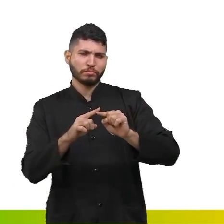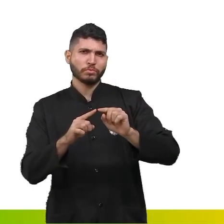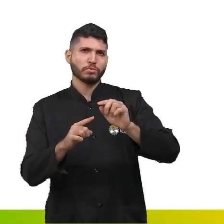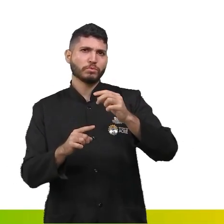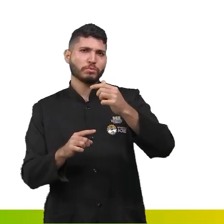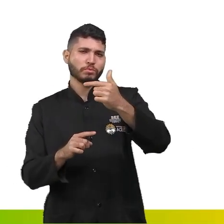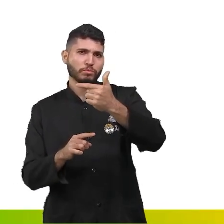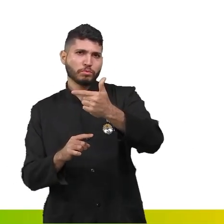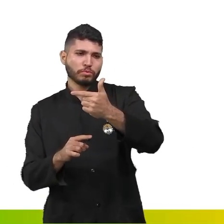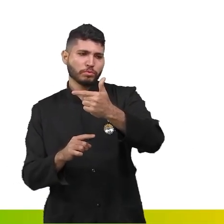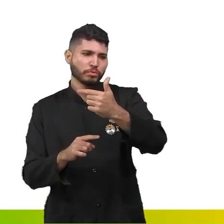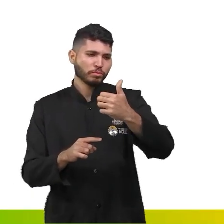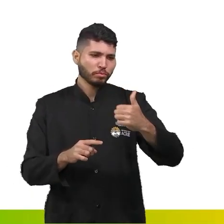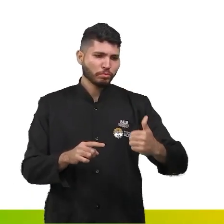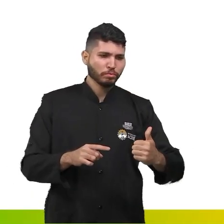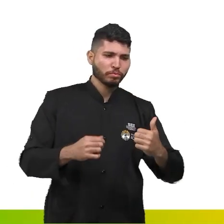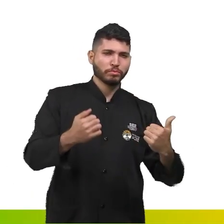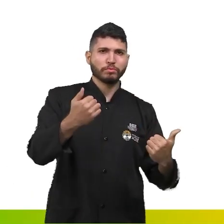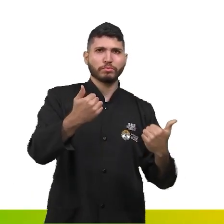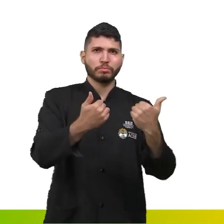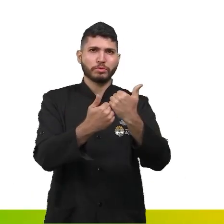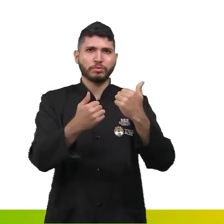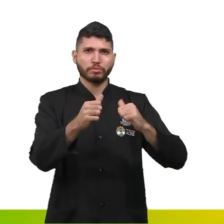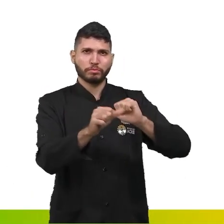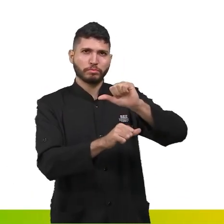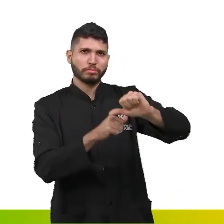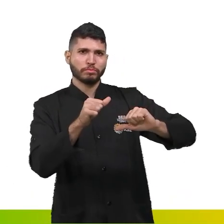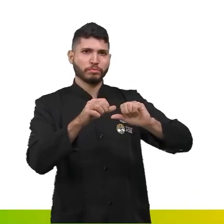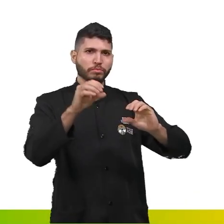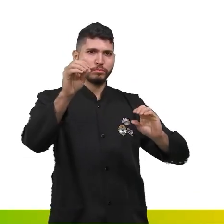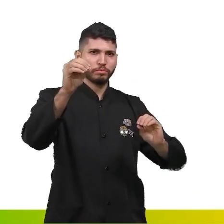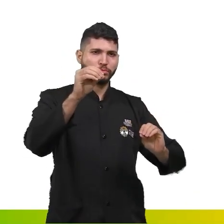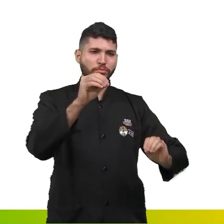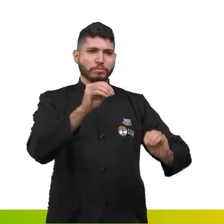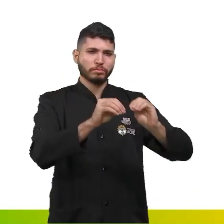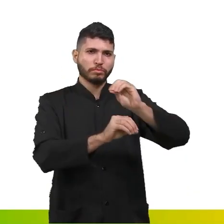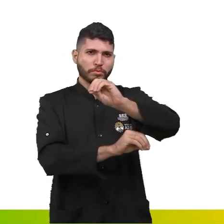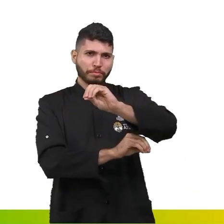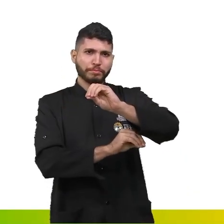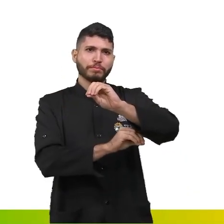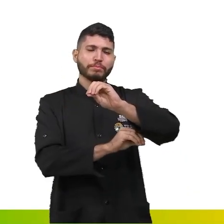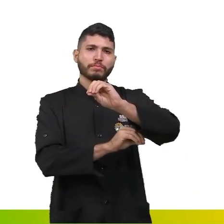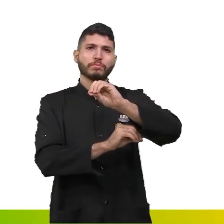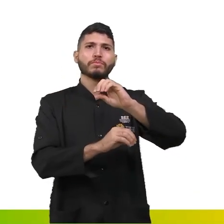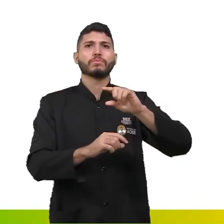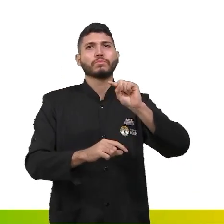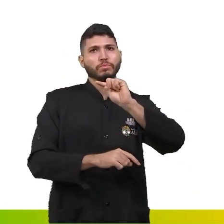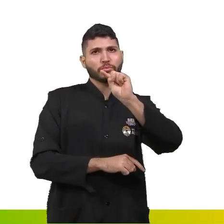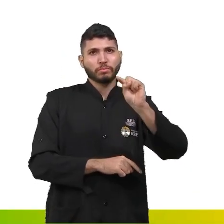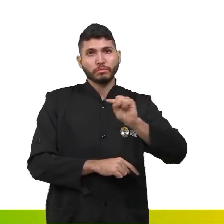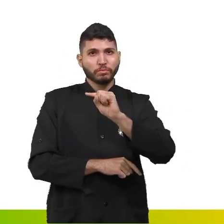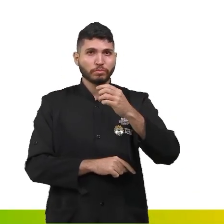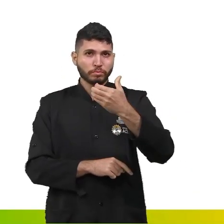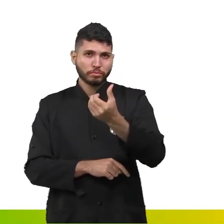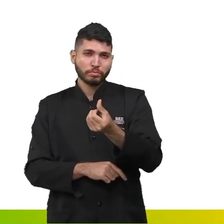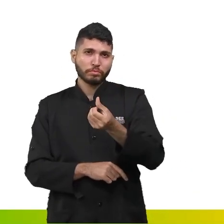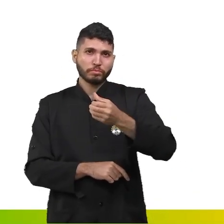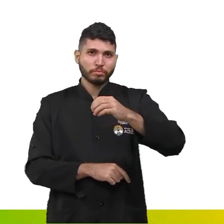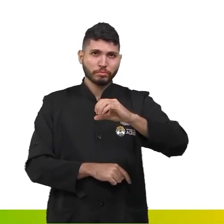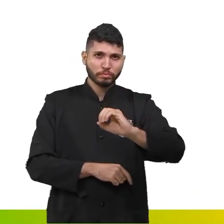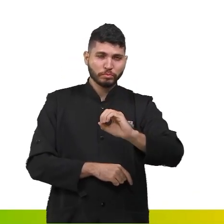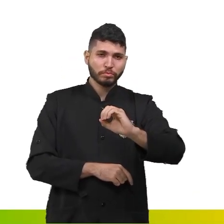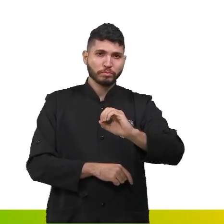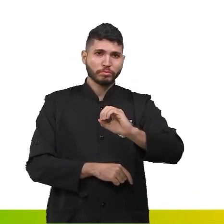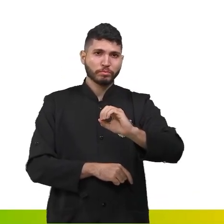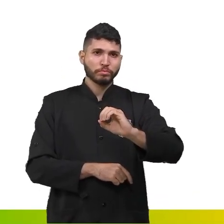ou vice-versa, nós sabemos que aqui está certo, ó. O ângulo de 60 graus,